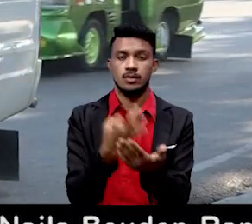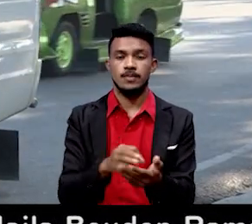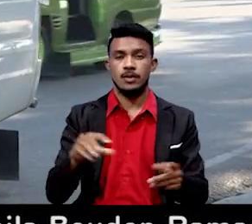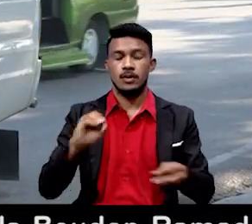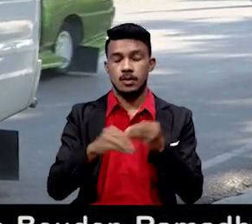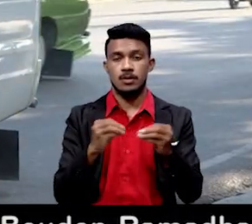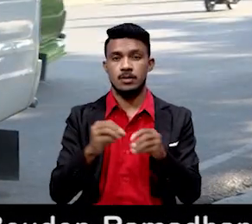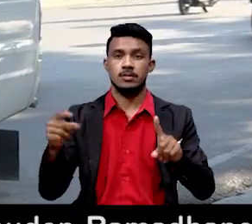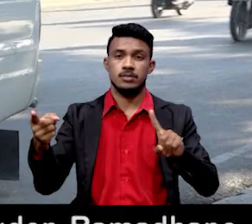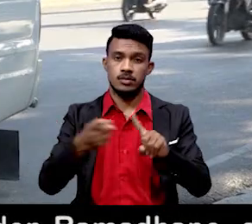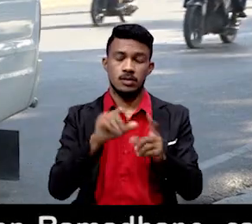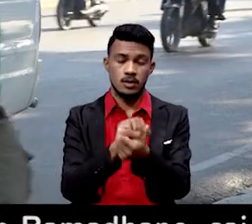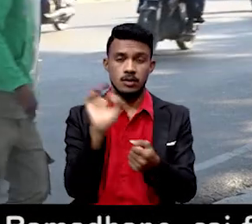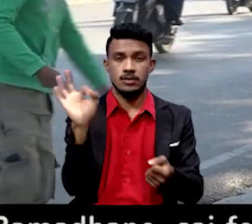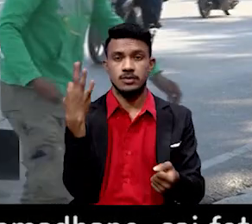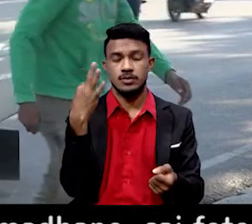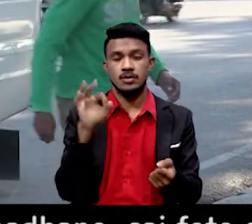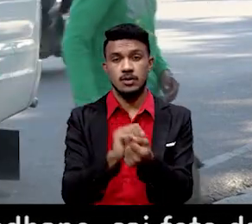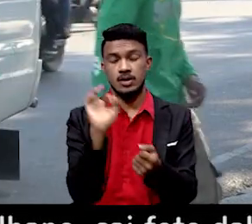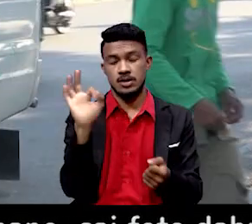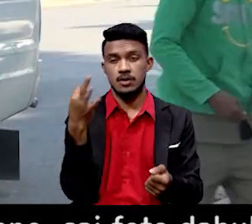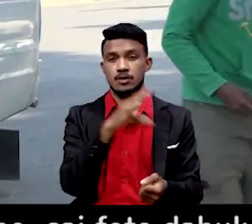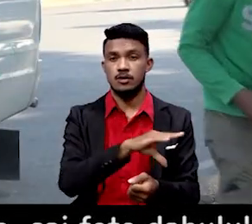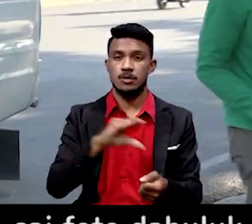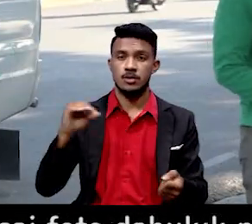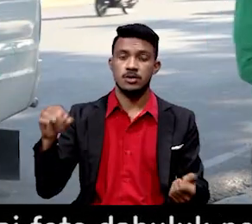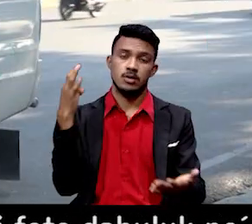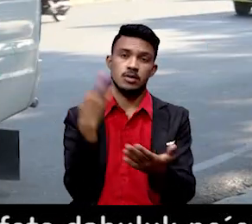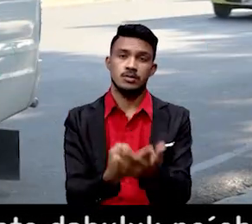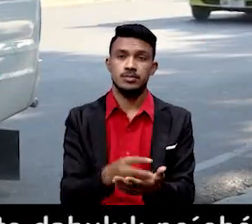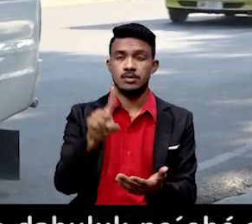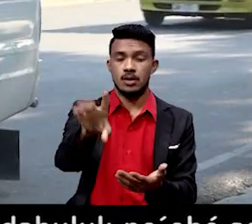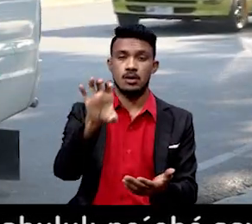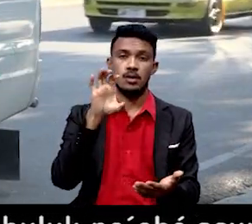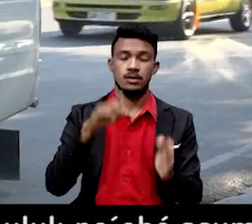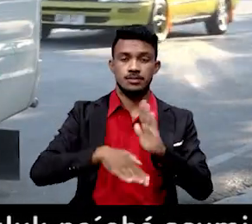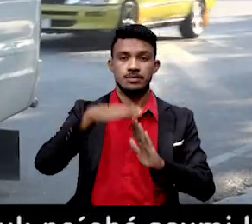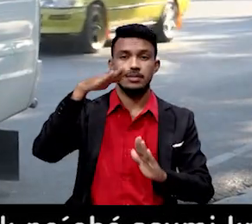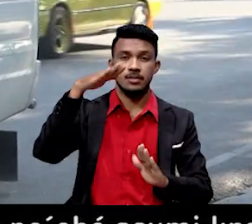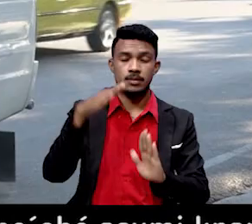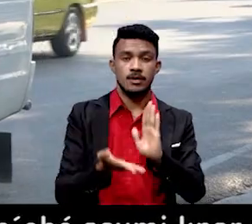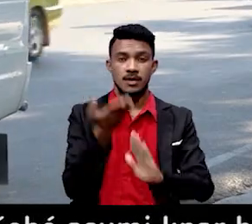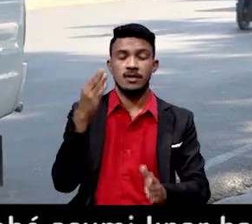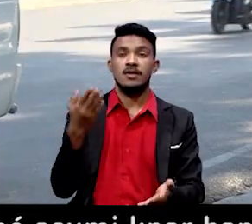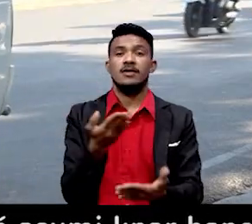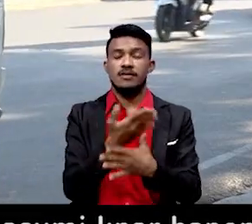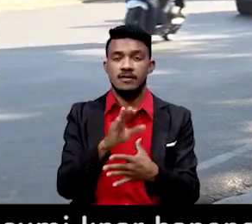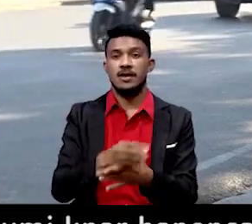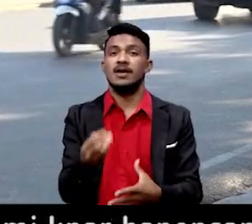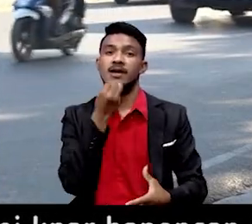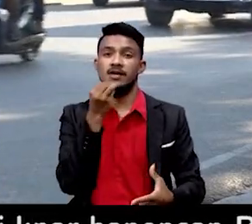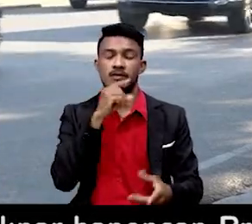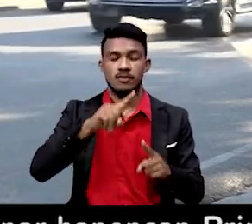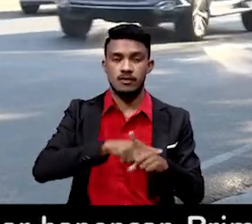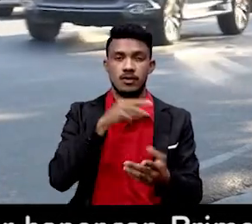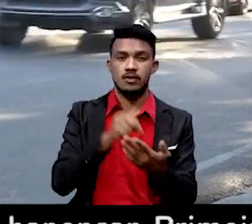COVID-19, inclui fundo COVID-19, no mos tocam a tocida recém ba cesta básica durante fulan novembro no